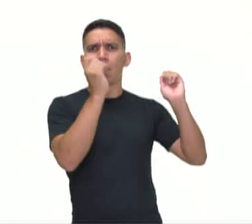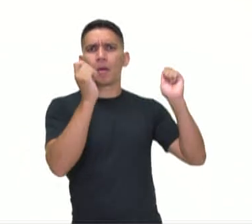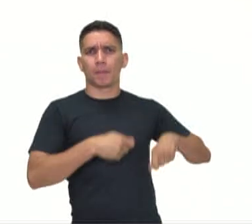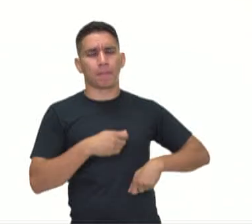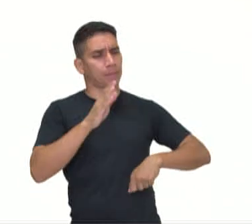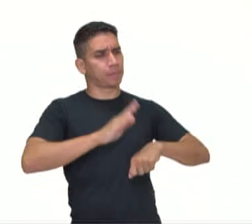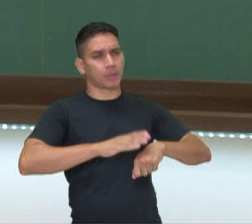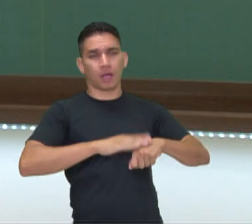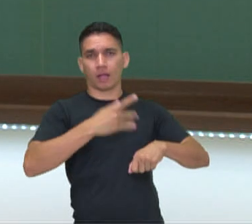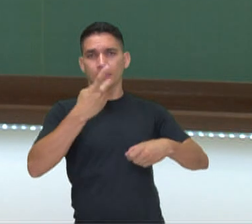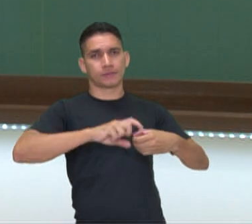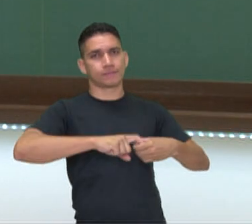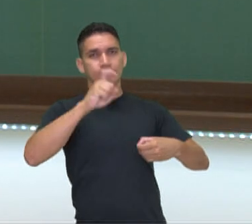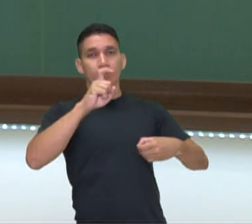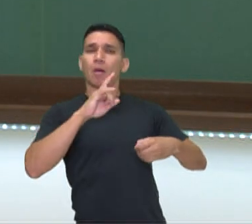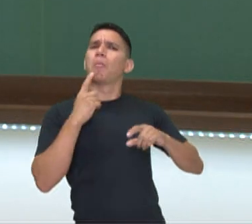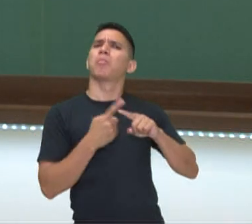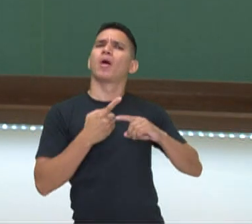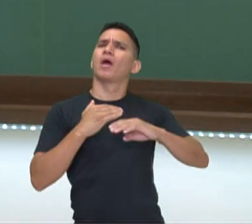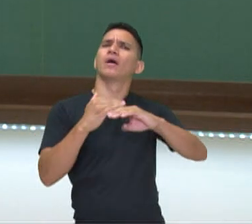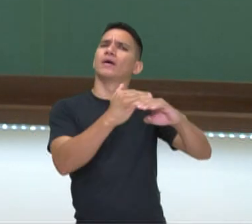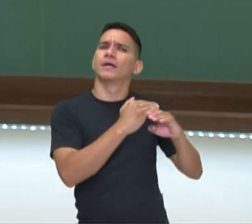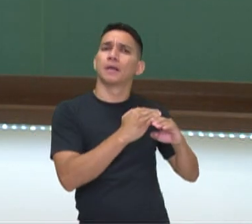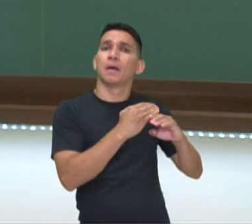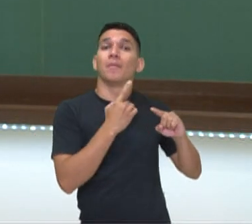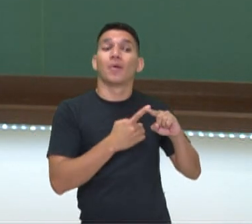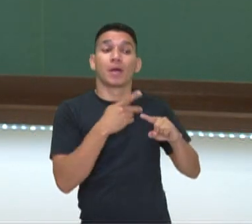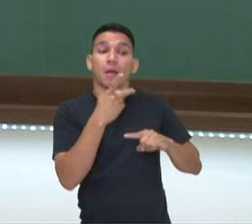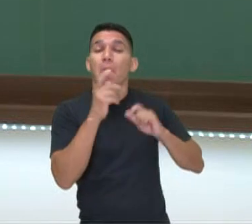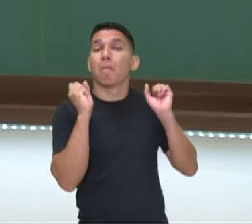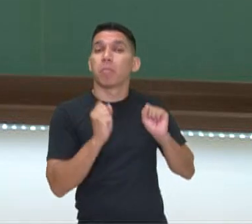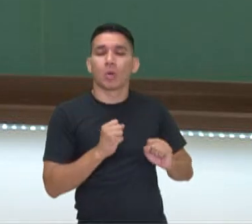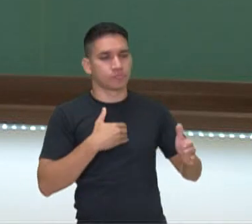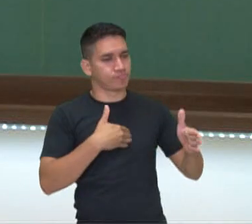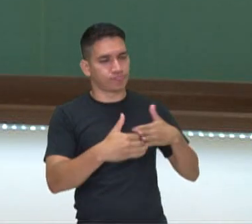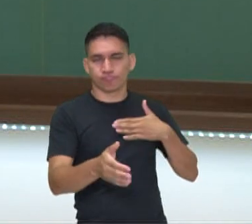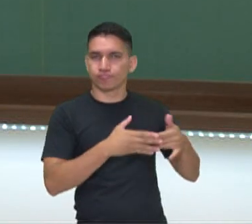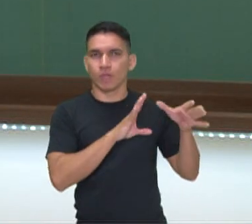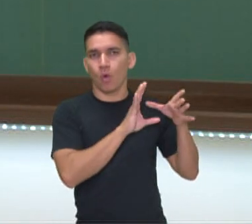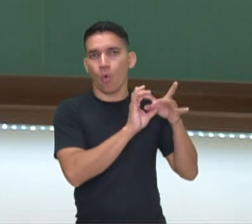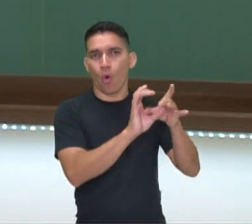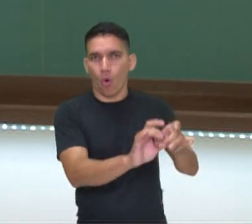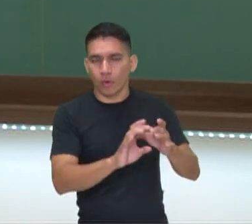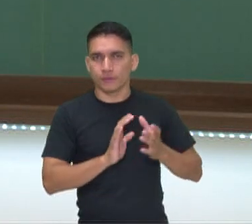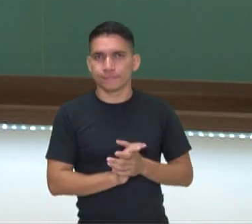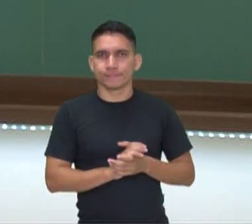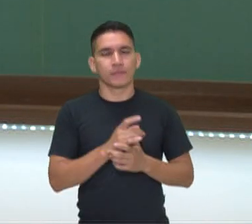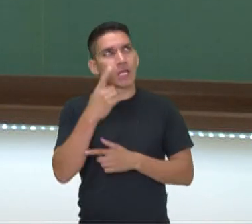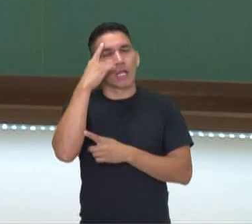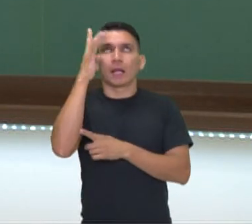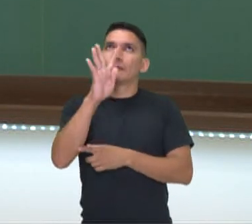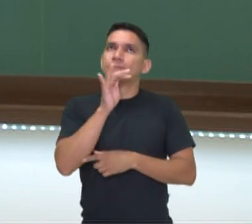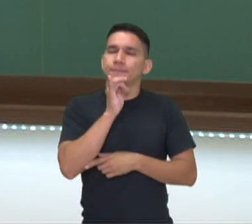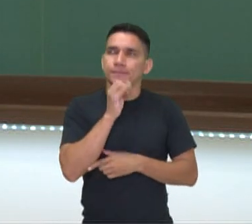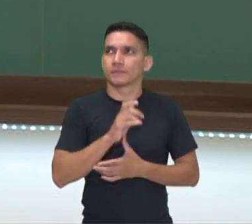si mesmos. Universais por quê? Porque eles podem ser aplicados a qualquer contexto. Ideias como